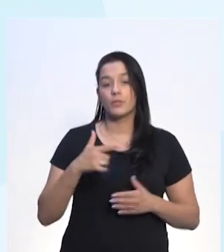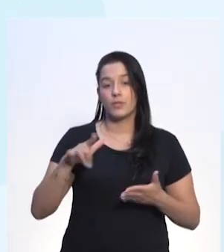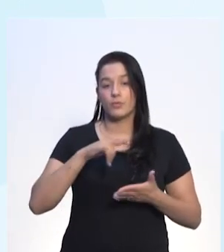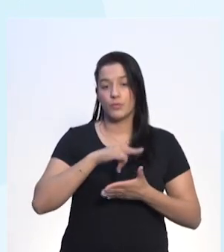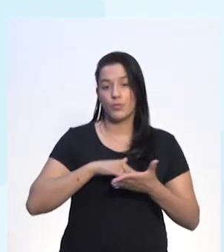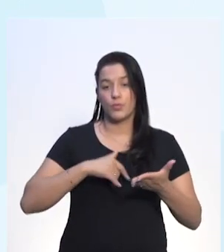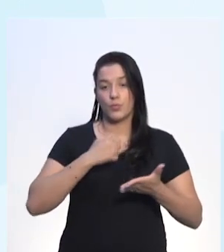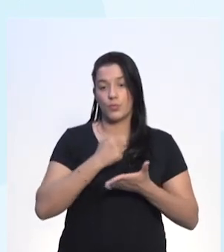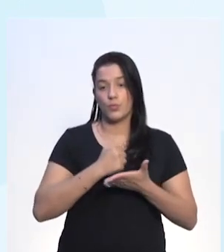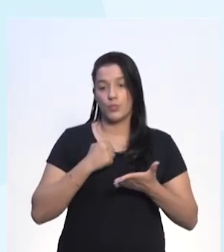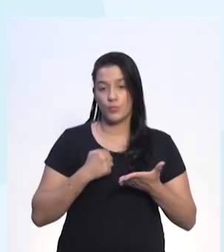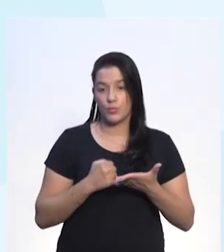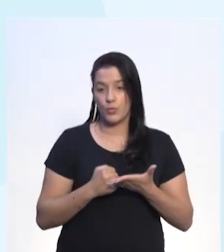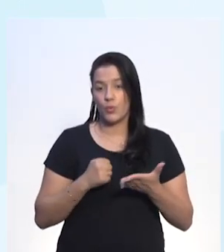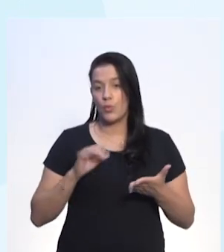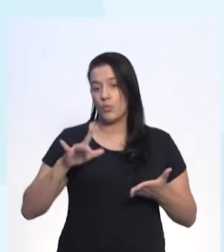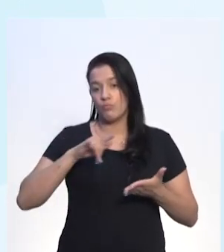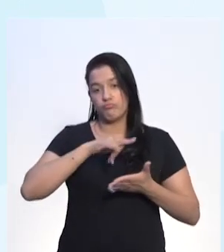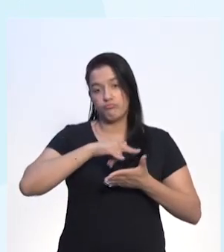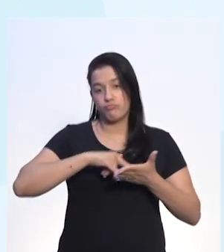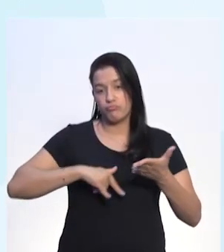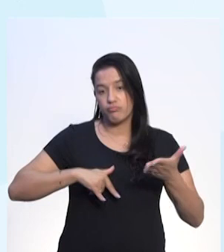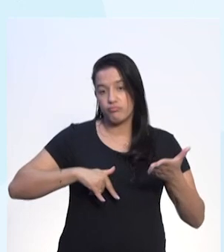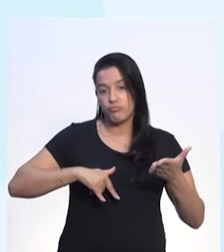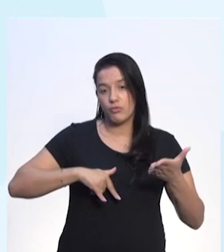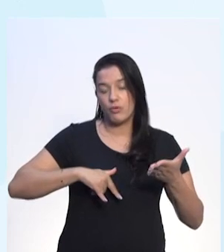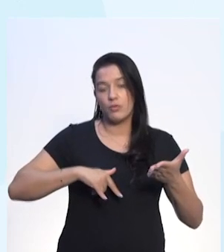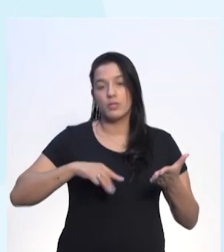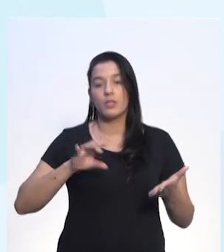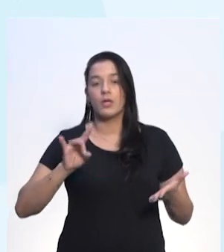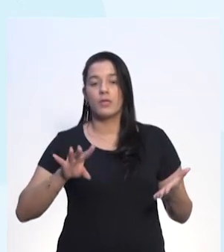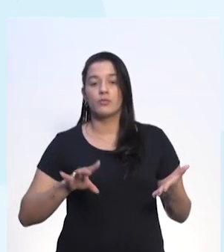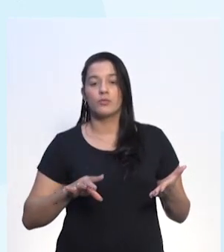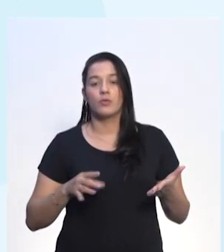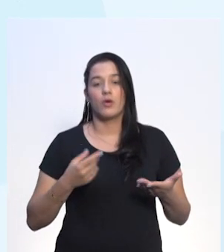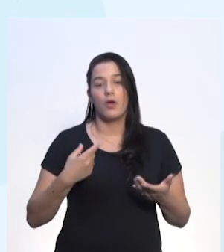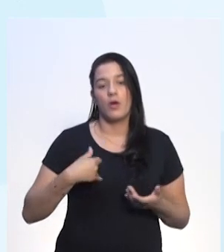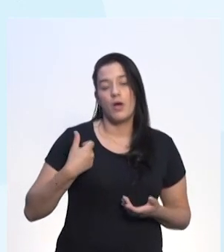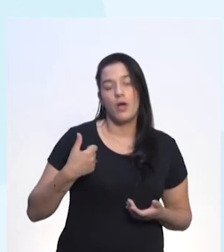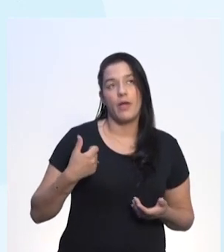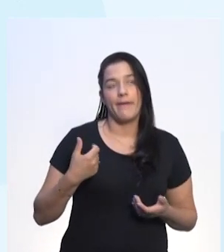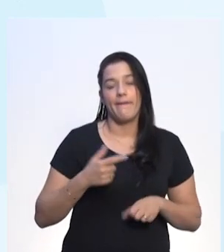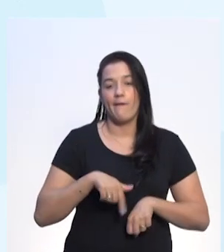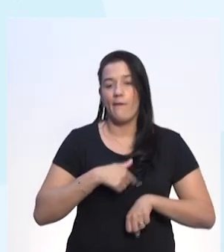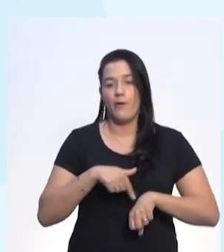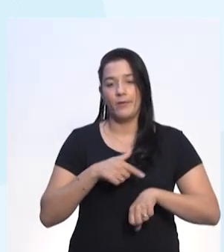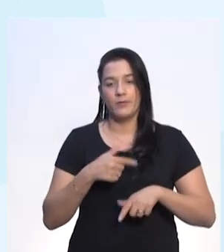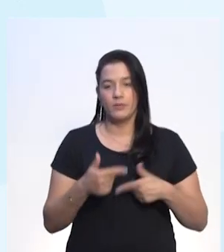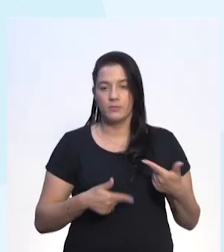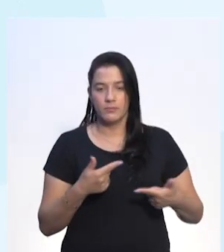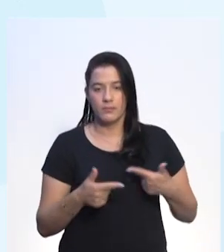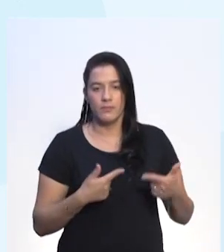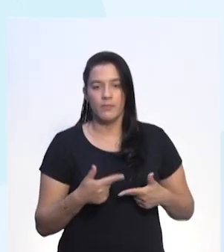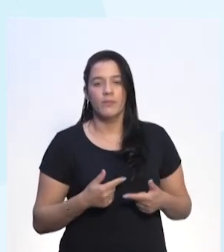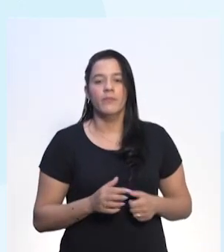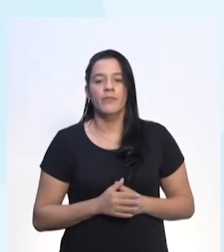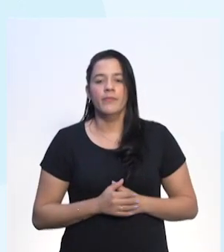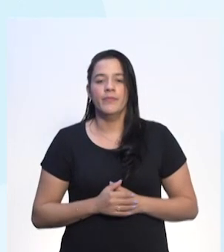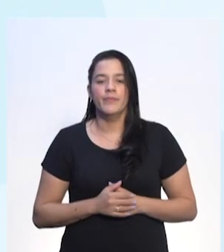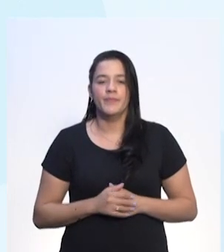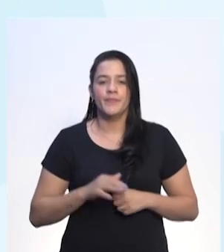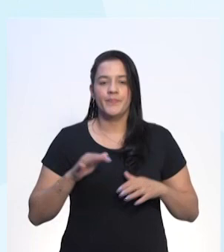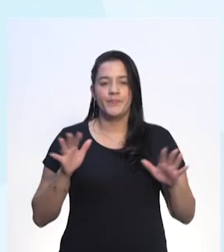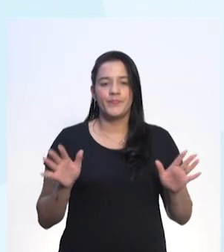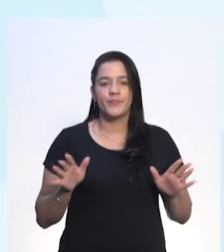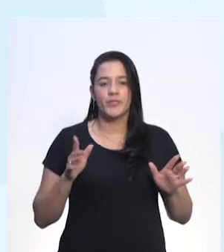contrato de serviço, de quantas horas você vai trabalhar, qual é o prazo que você tem para entregar o serviço, enfim. Então, quando a gente fala de